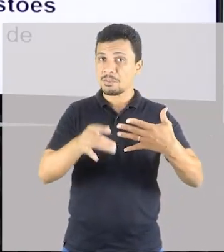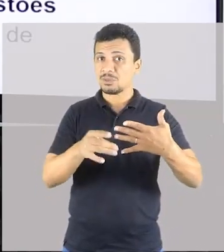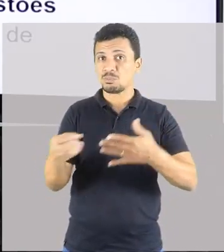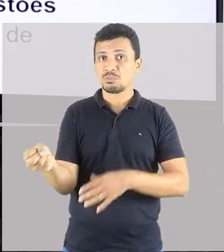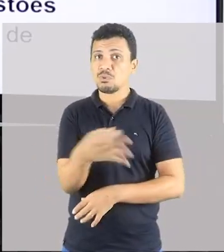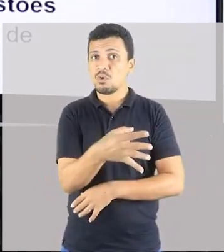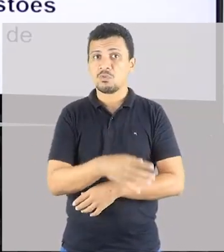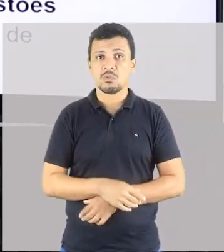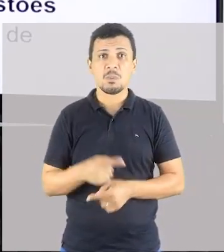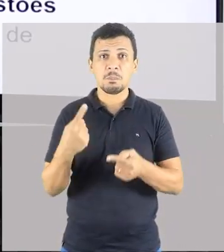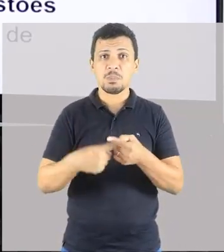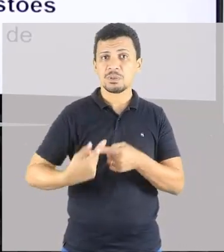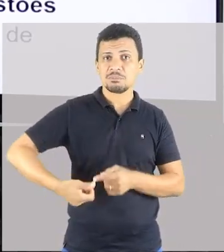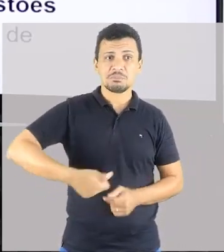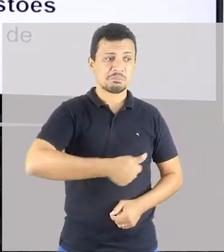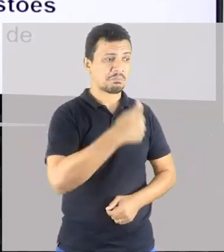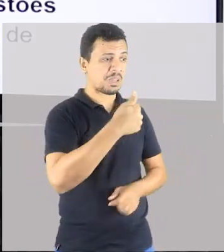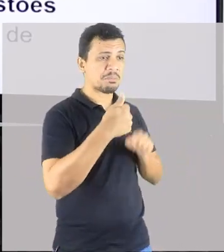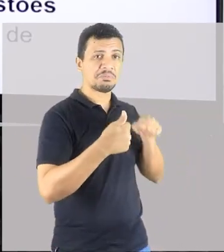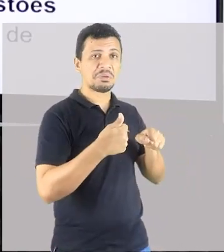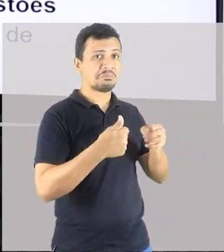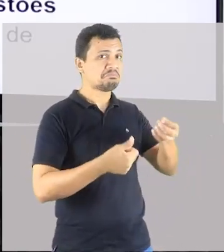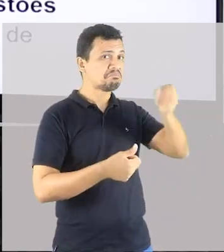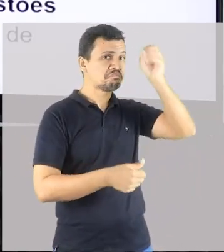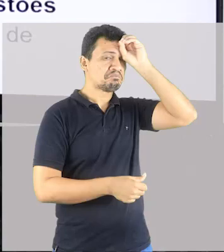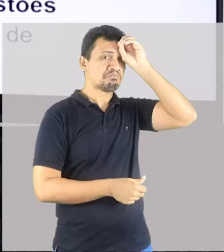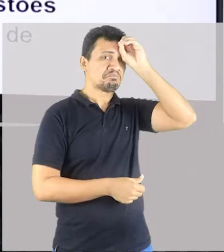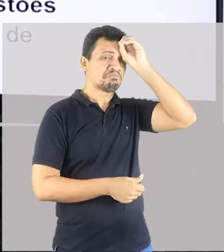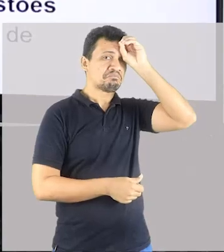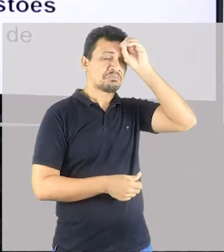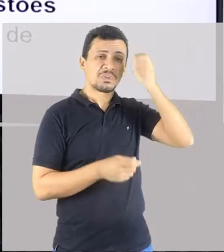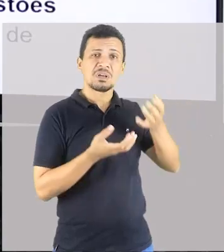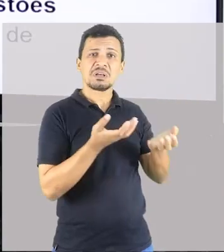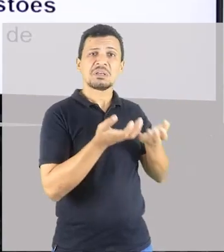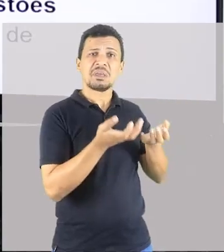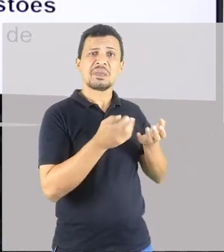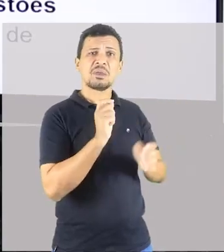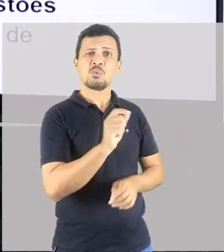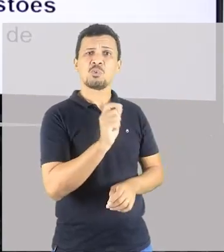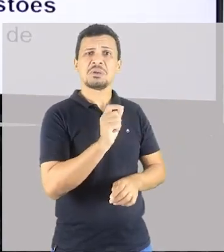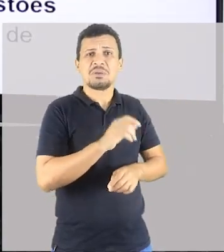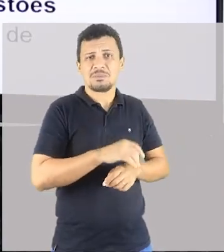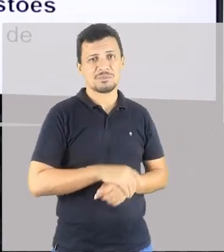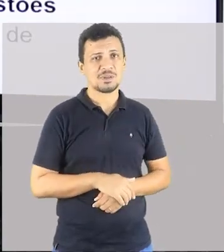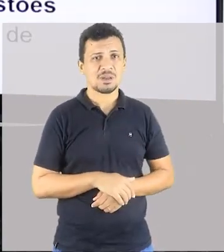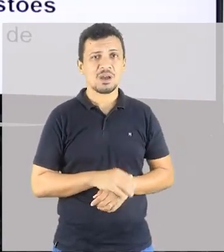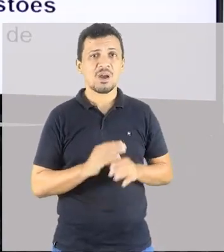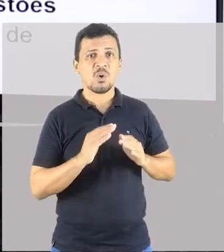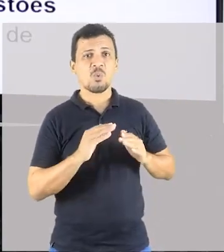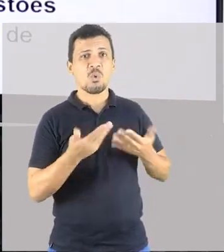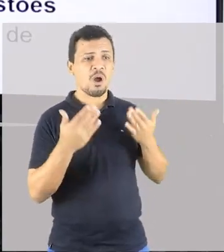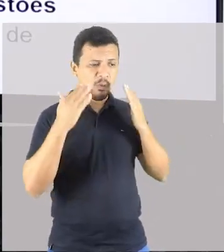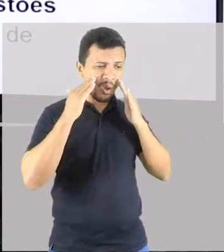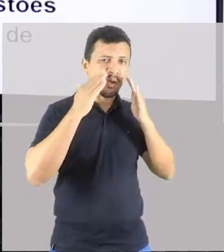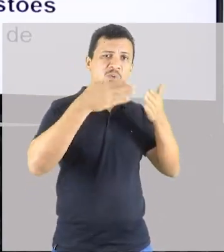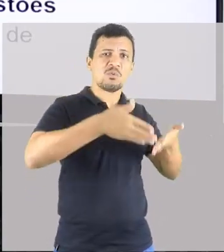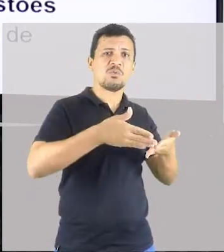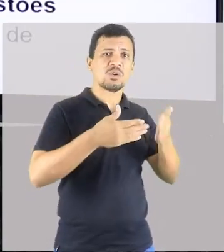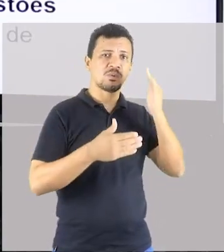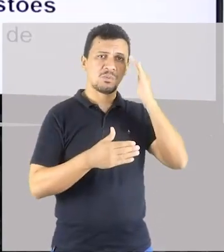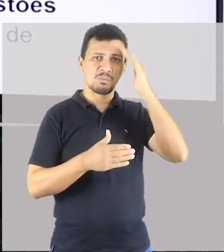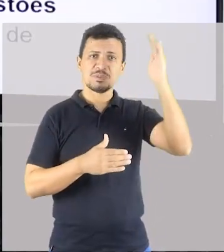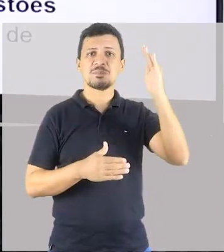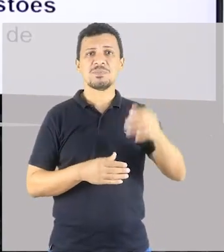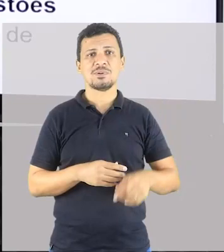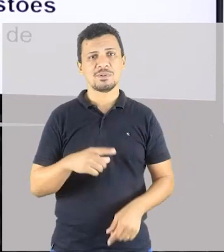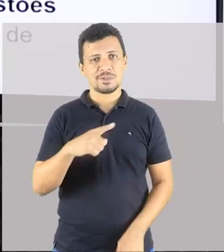primeira fase eles não sabiam exatamente o que eles queriam, certo? Qual era o ponto ali principal? Tinha uma